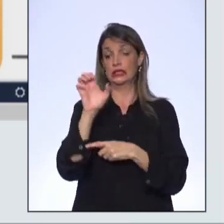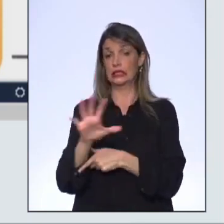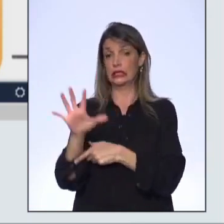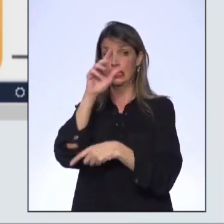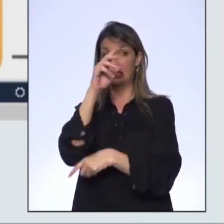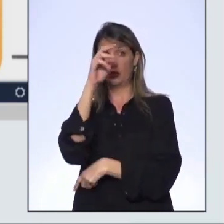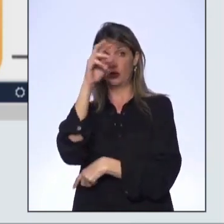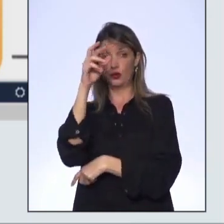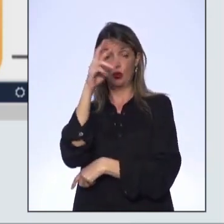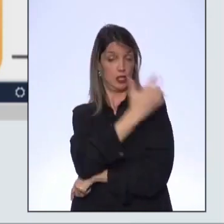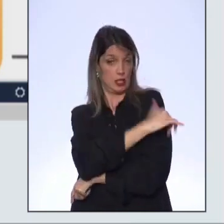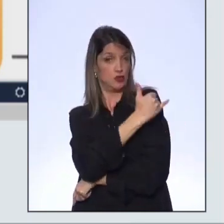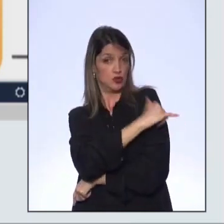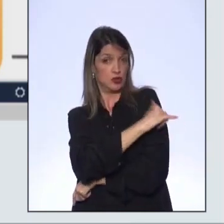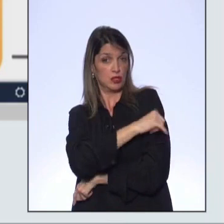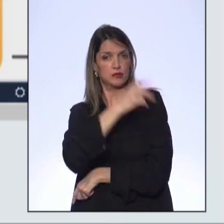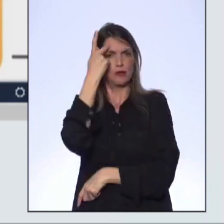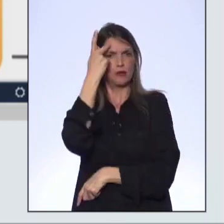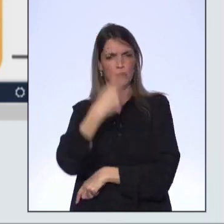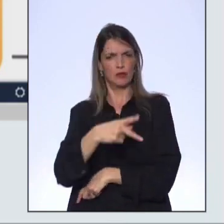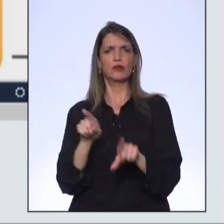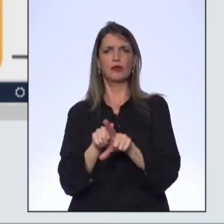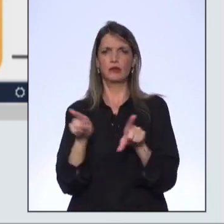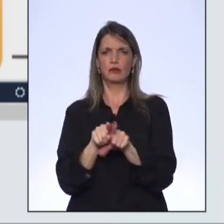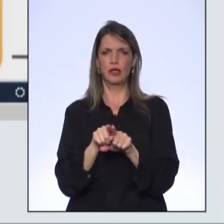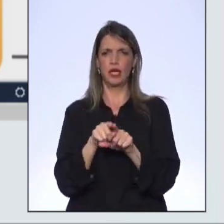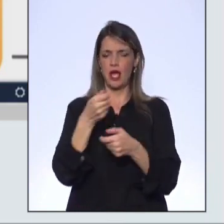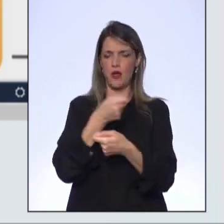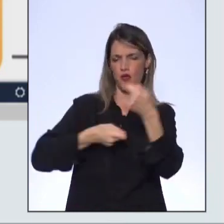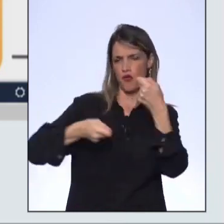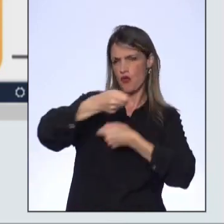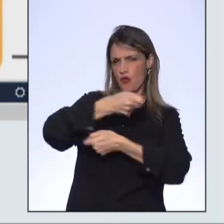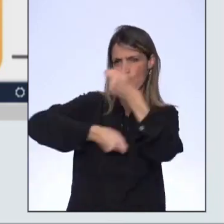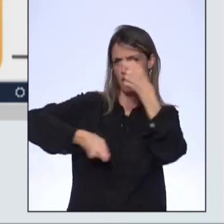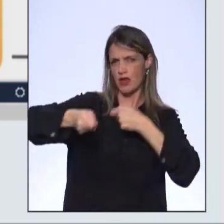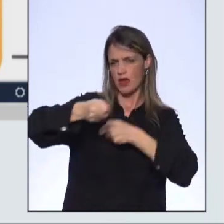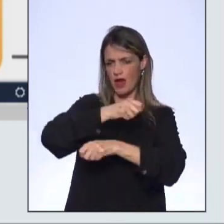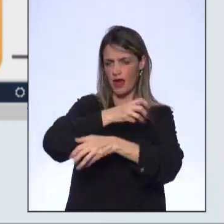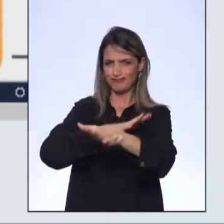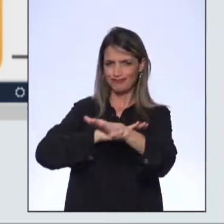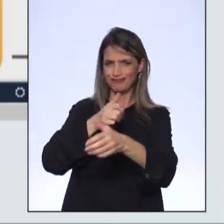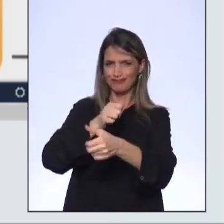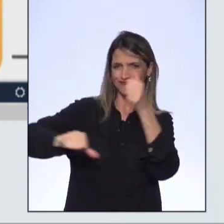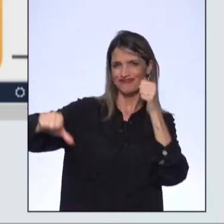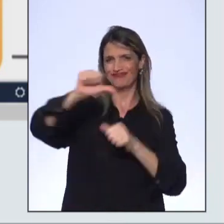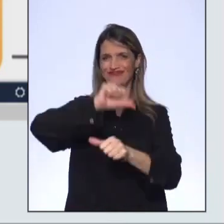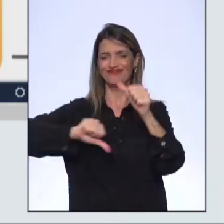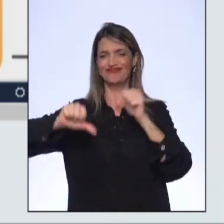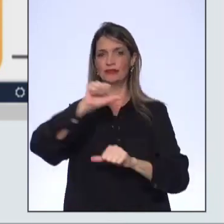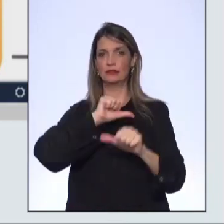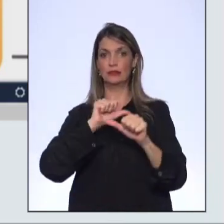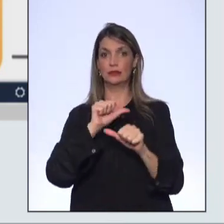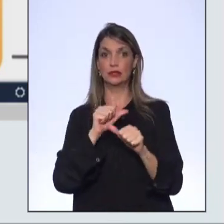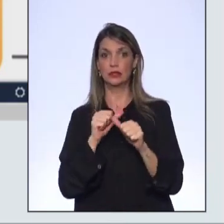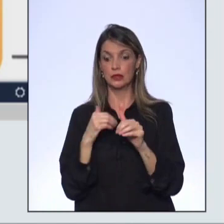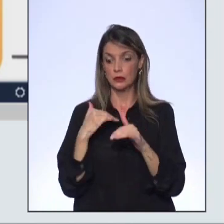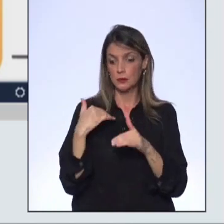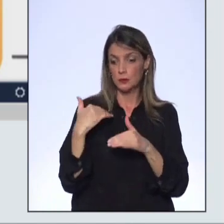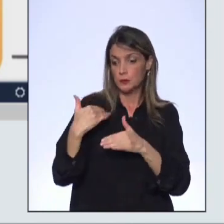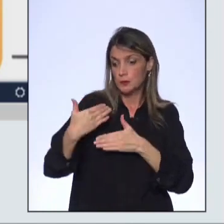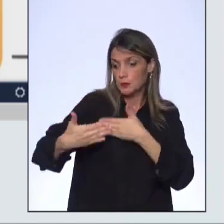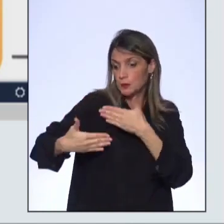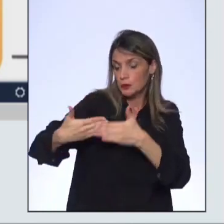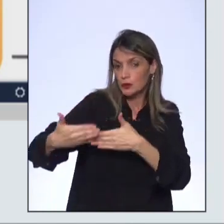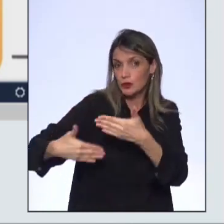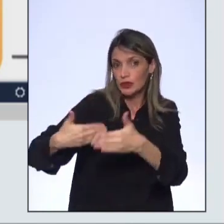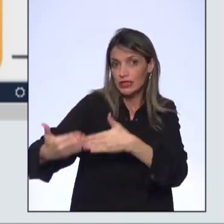São Paulo, locais onde a economia era mais dinâmica e atrativa. Isso resultou em um rápido processo de urbanização,